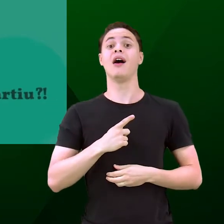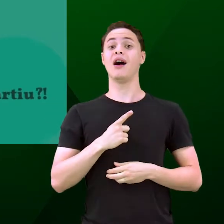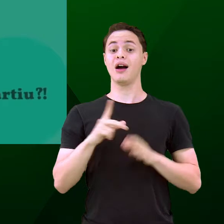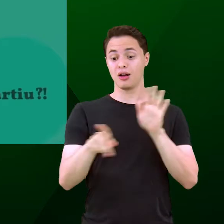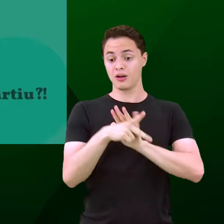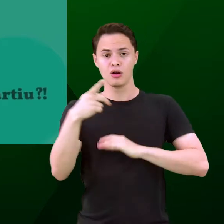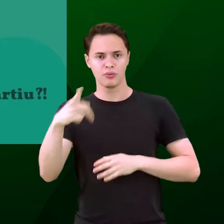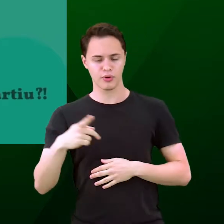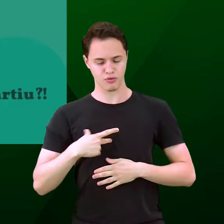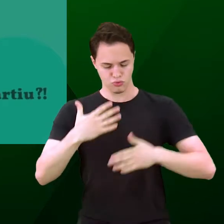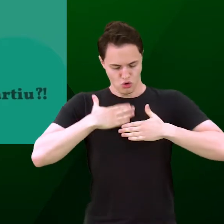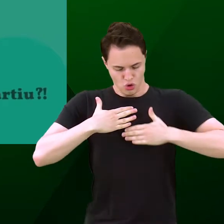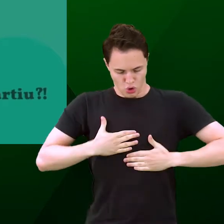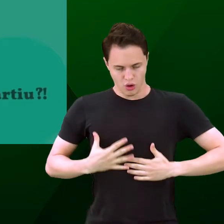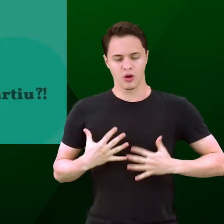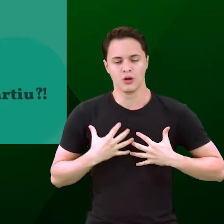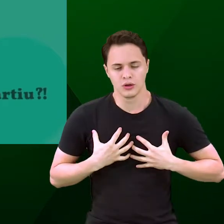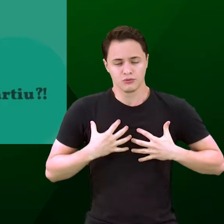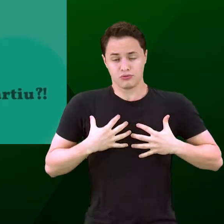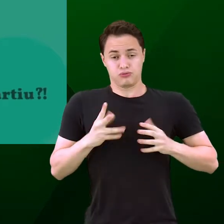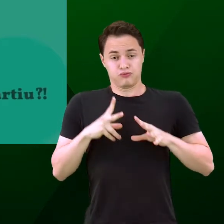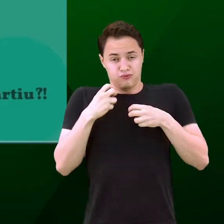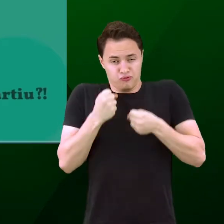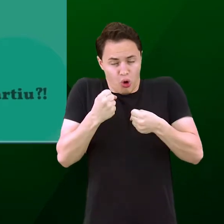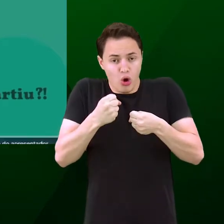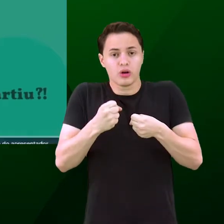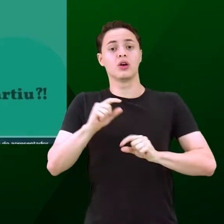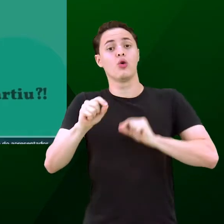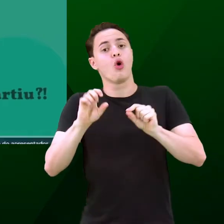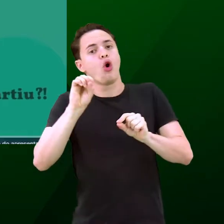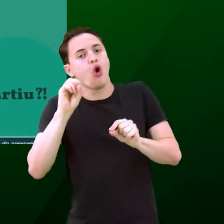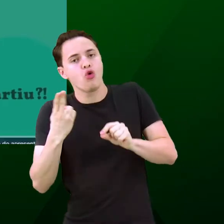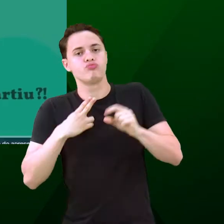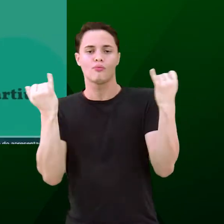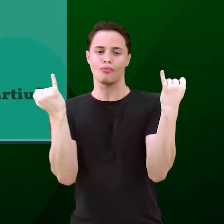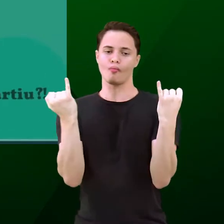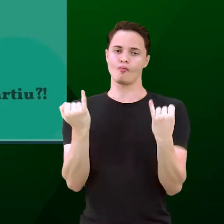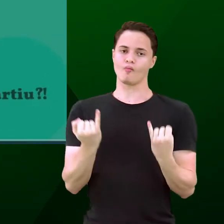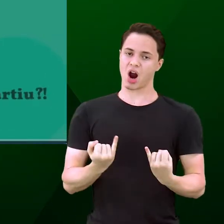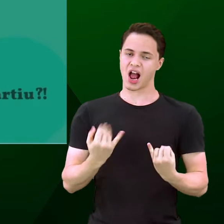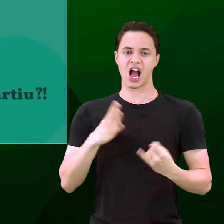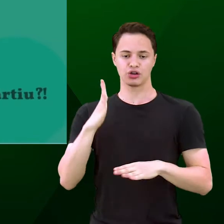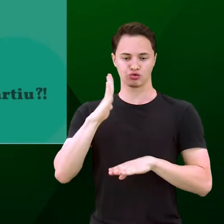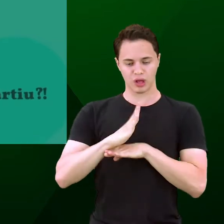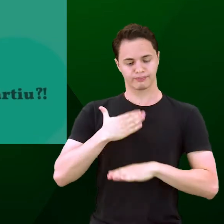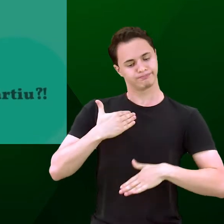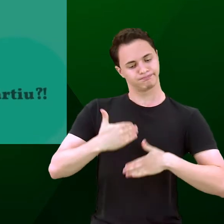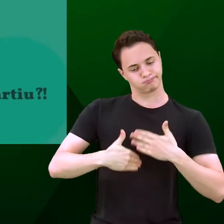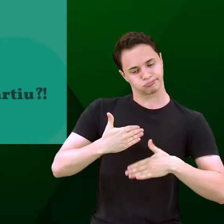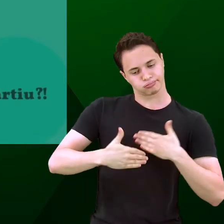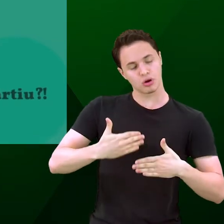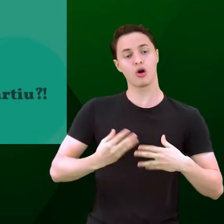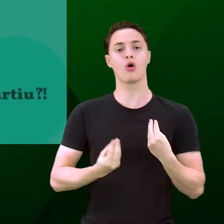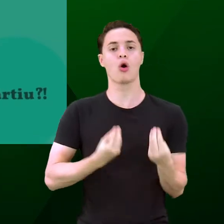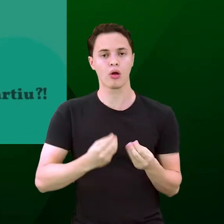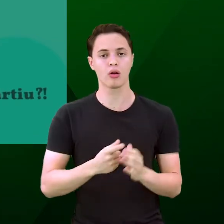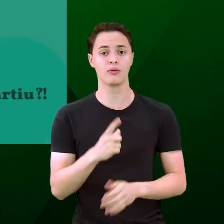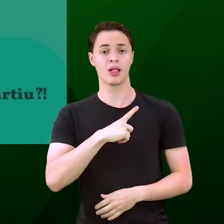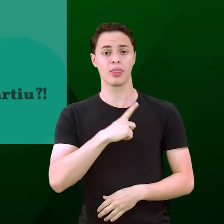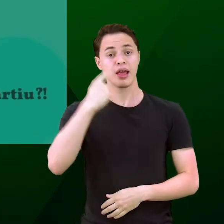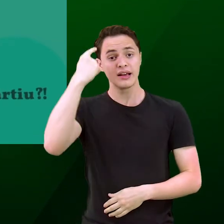sou, né? É a primeira questão. Que é onde estou, né? Pronto, eu sei quem eu sou, eu não faço nada, eu tenho